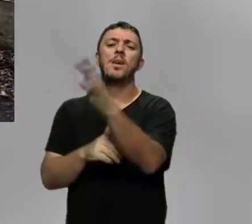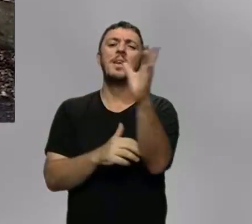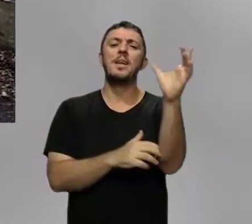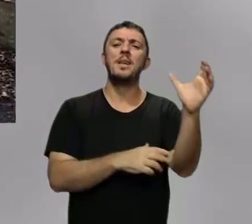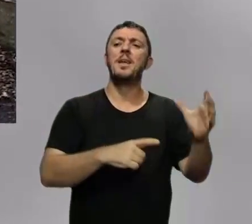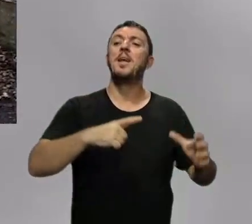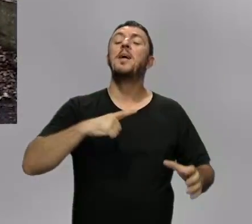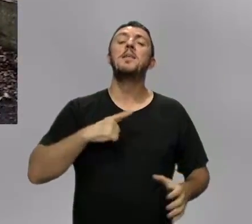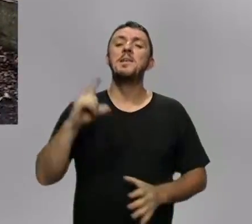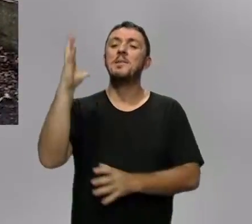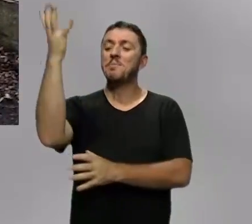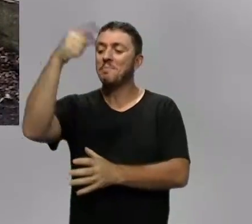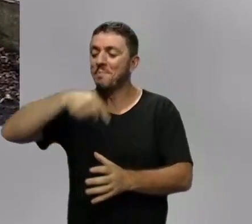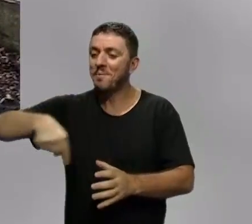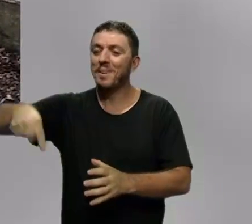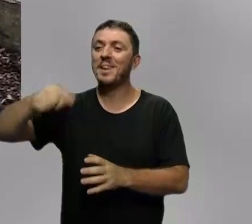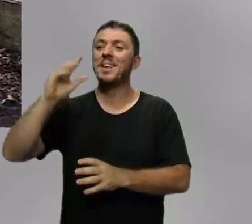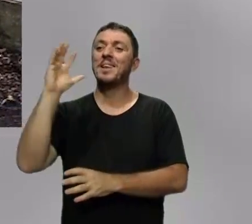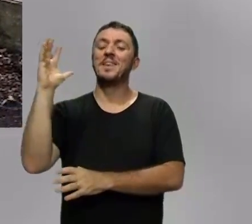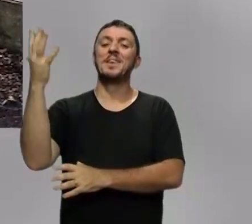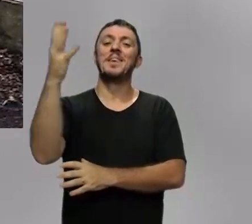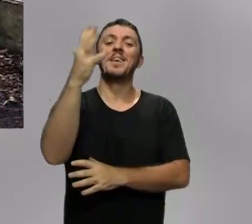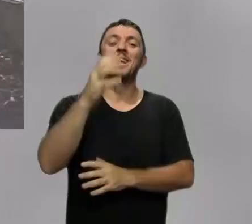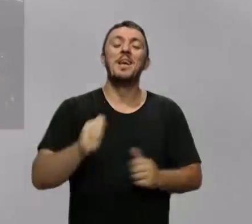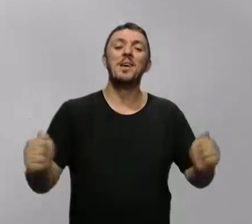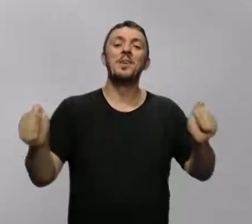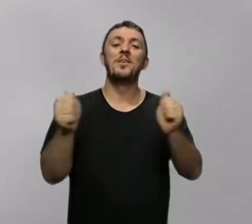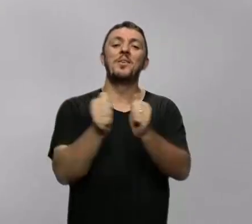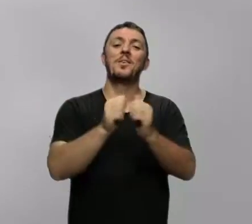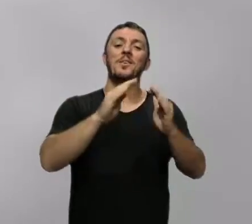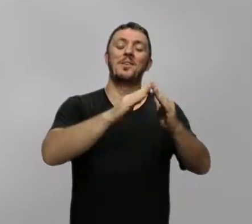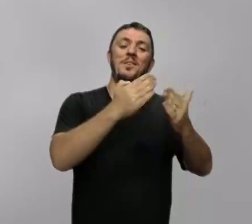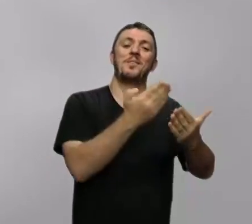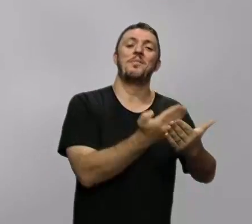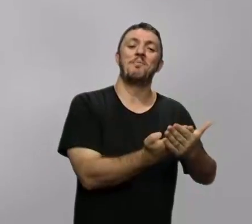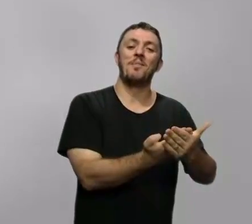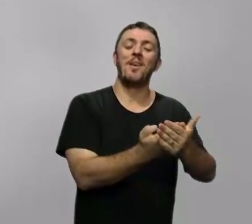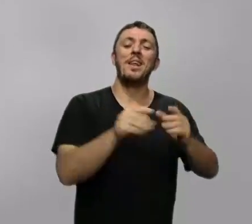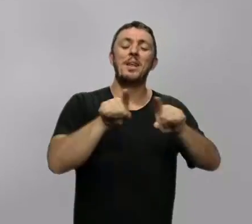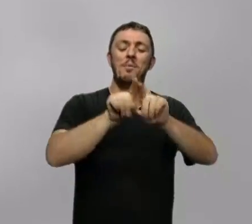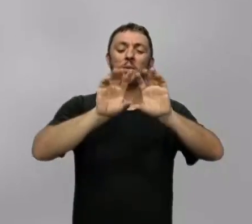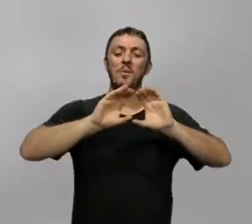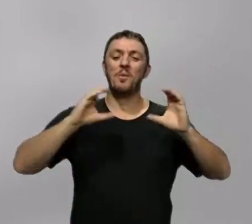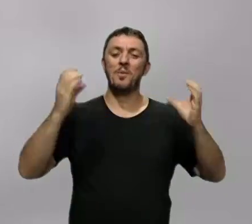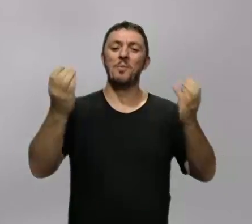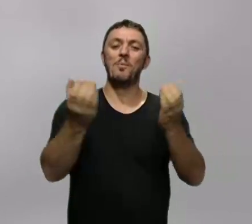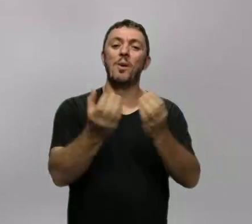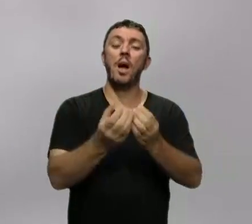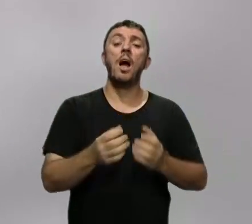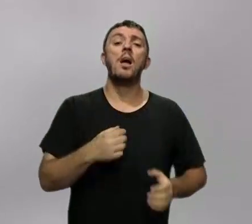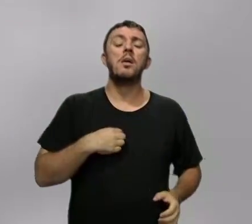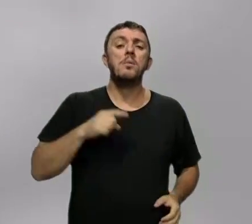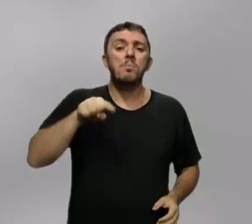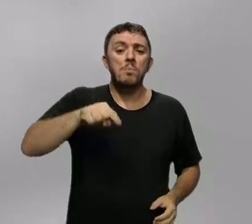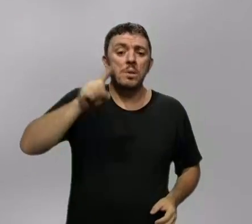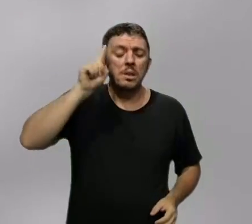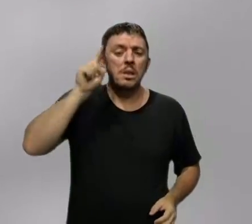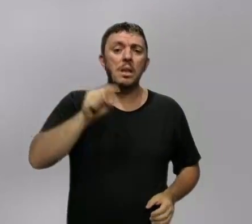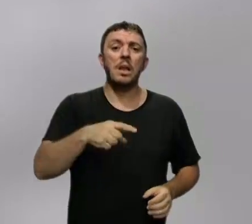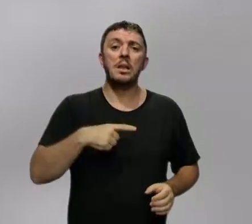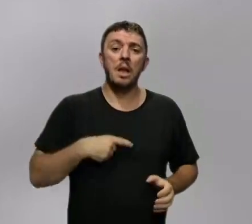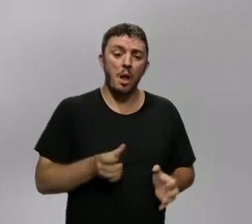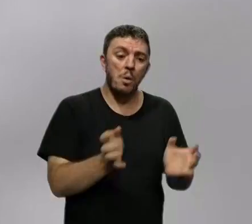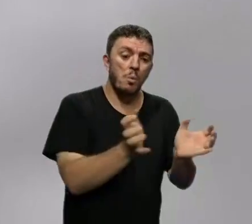que é compartilhado com a EMEB Brígida e a comunidade. Neste dia, dividimos a equipe em pequenos grupos e